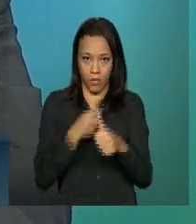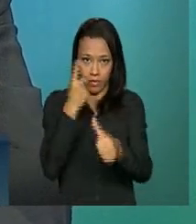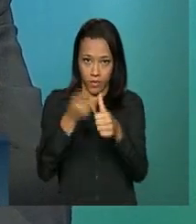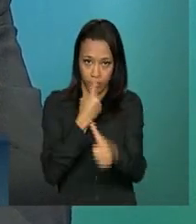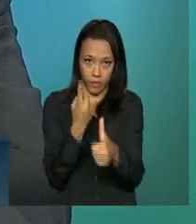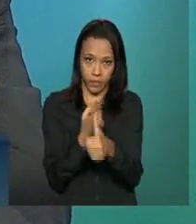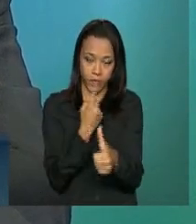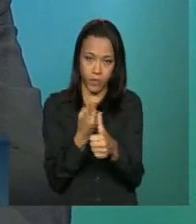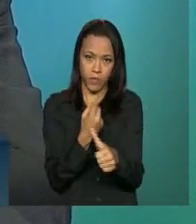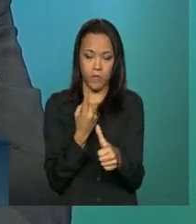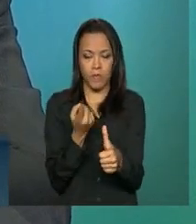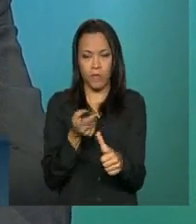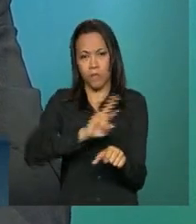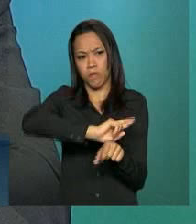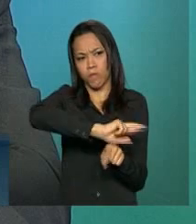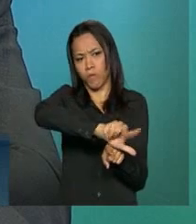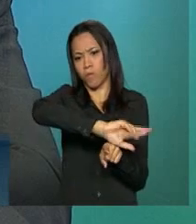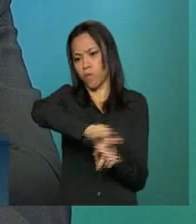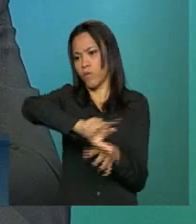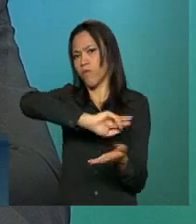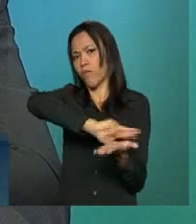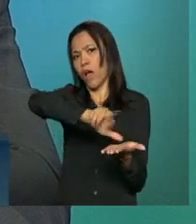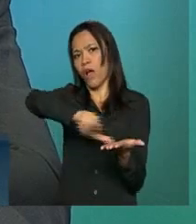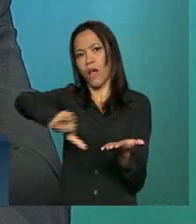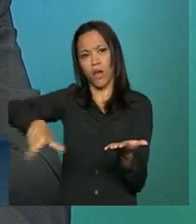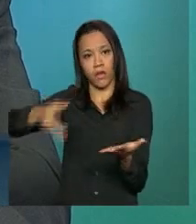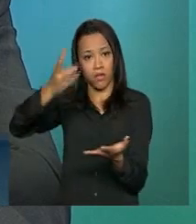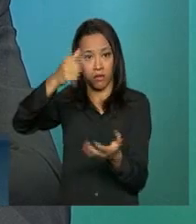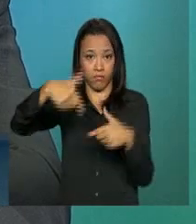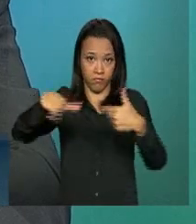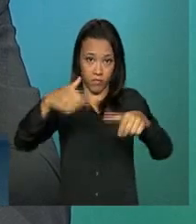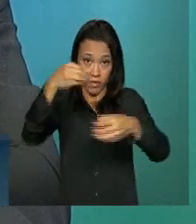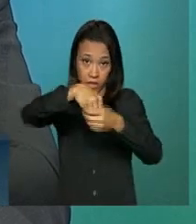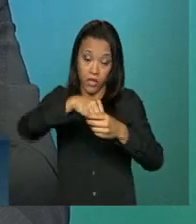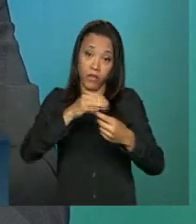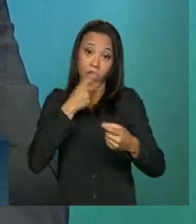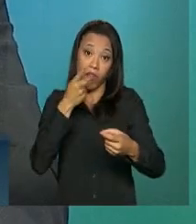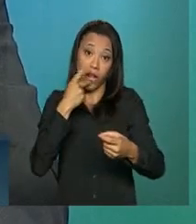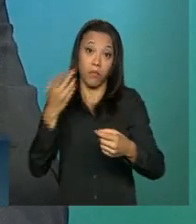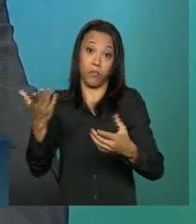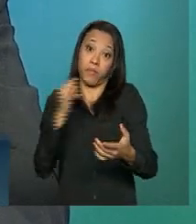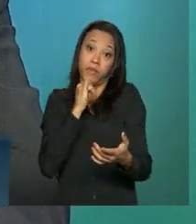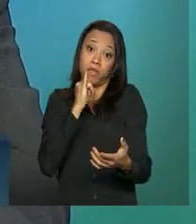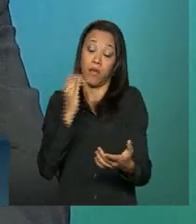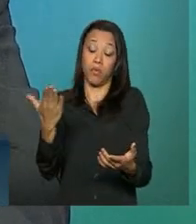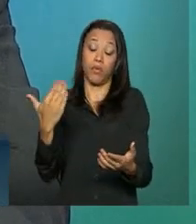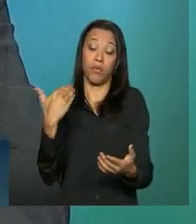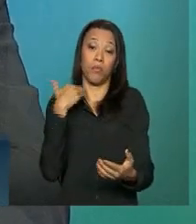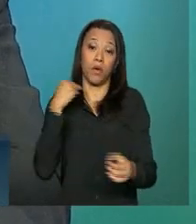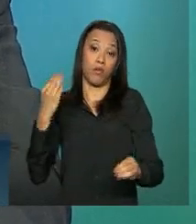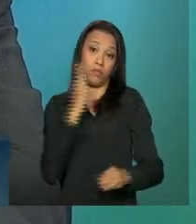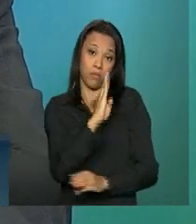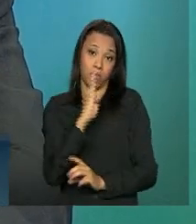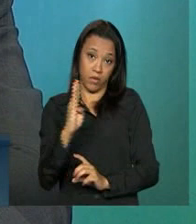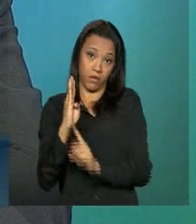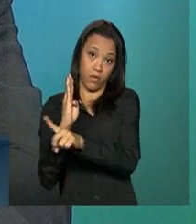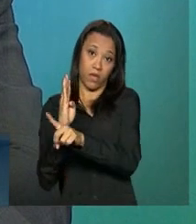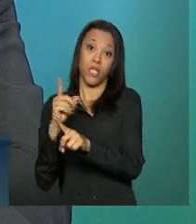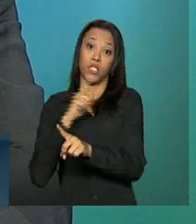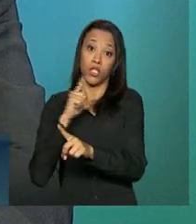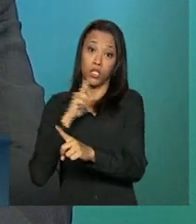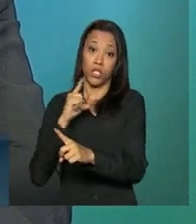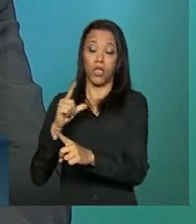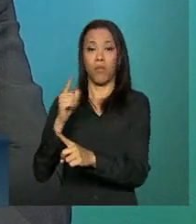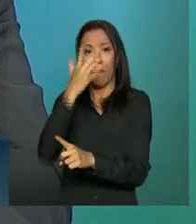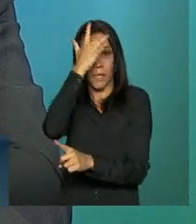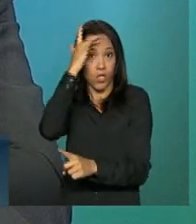inúmeras atividades têm sócios, até foi mencionado aqui o Banco do Brasil. O Banco do Brasil também, em uma das atividades dele, tinha um sócio